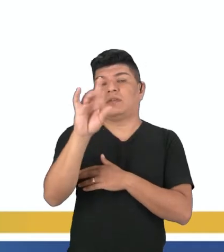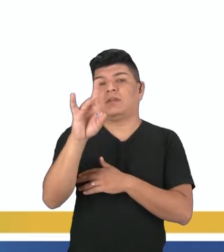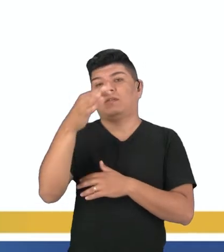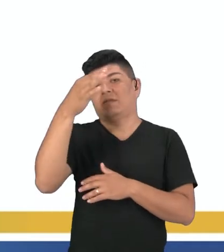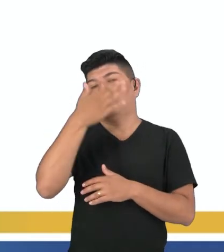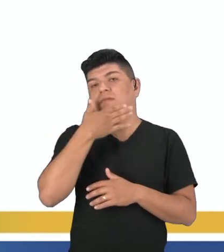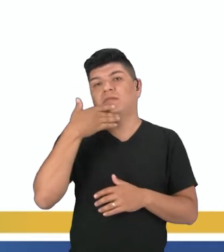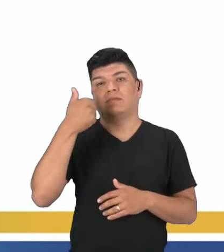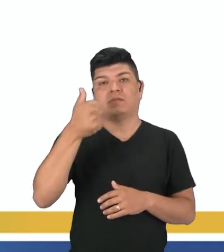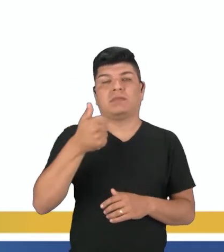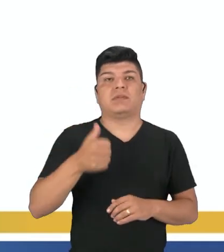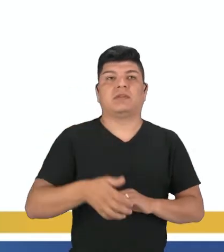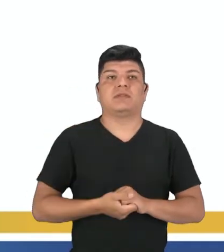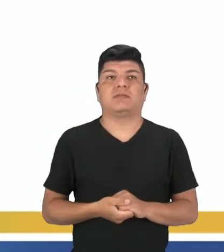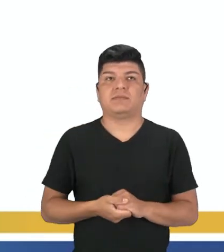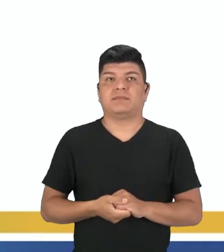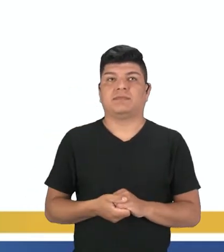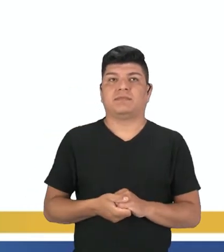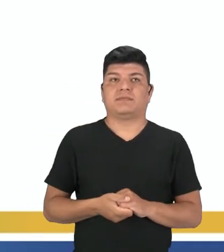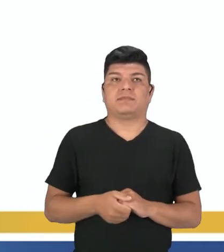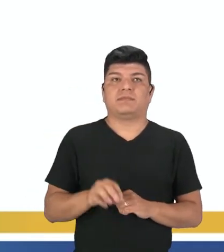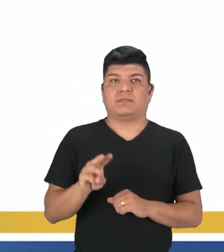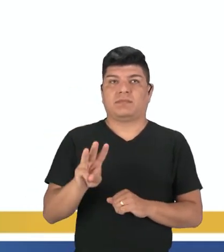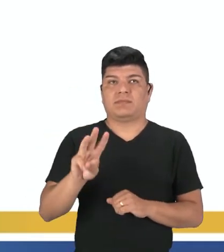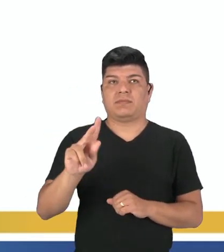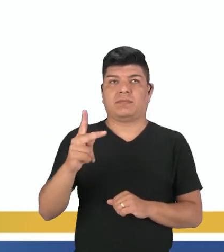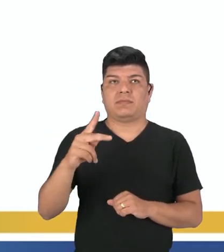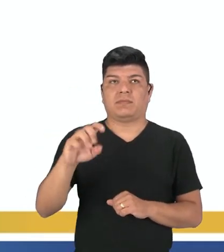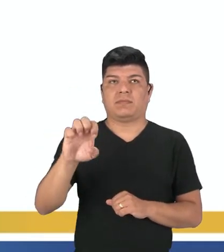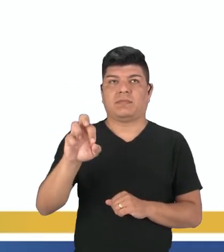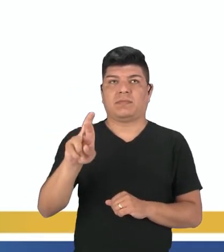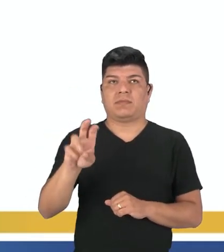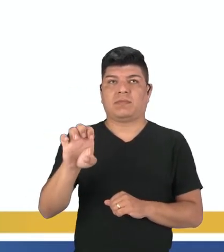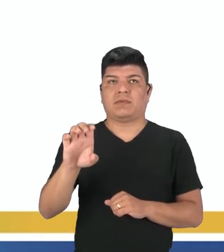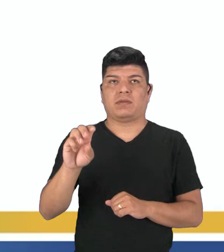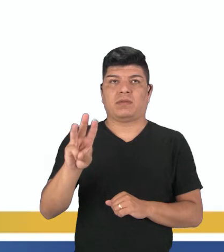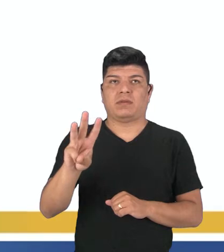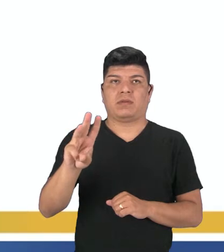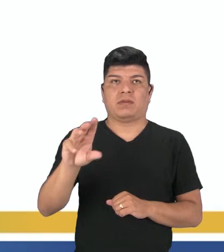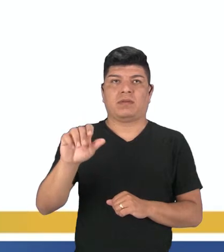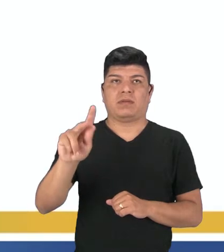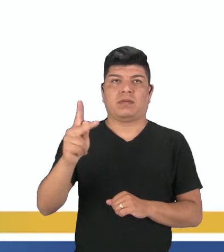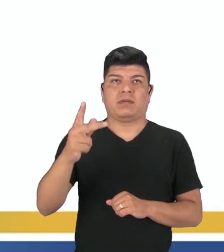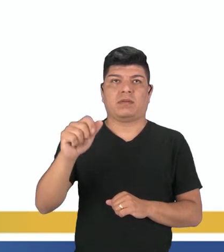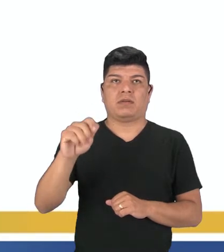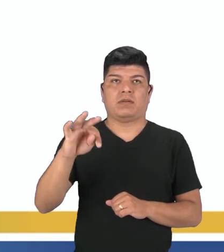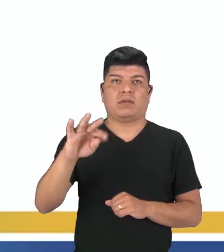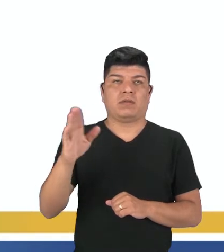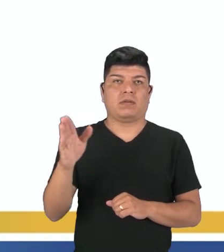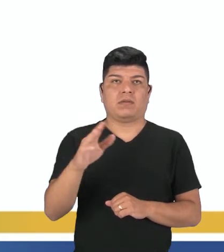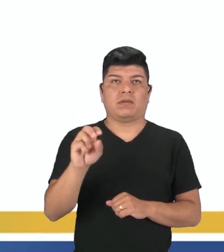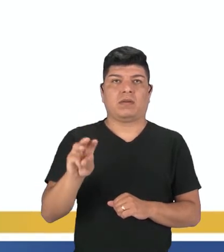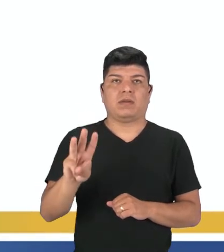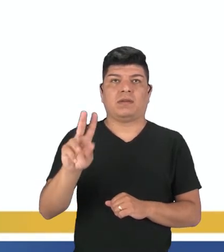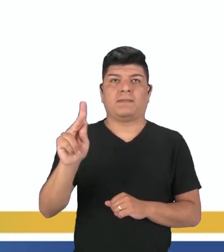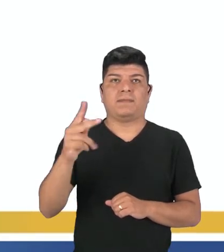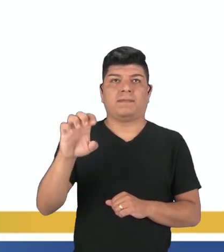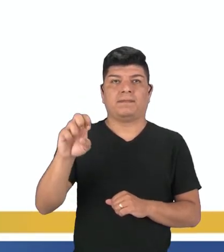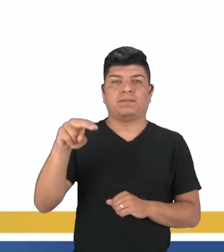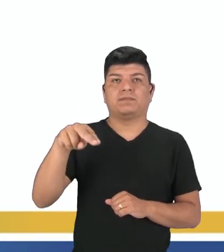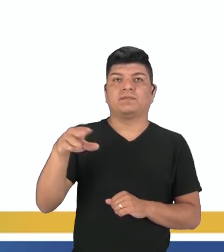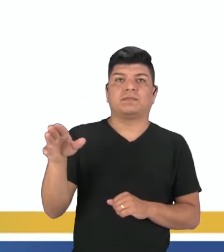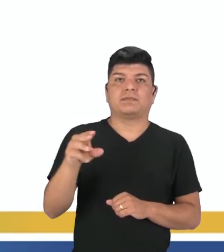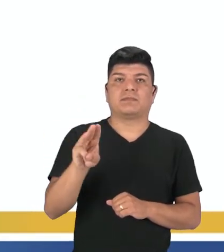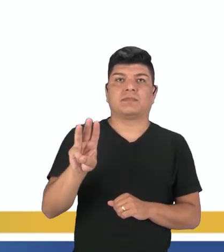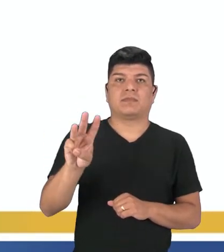encaixa melhor. Então, nós temos aí o where, what, when e which. Eu não vou traduzir